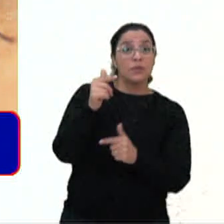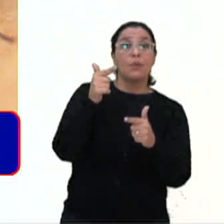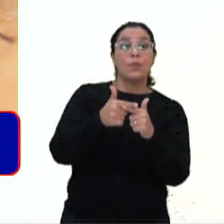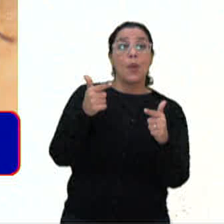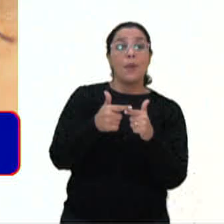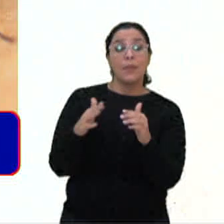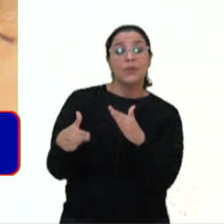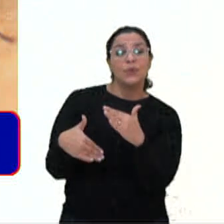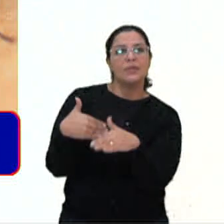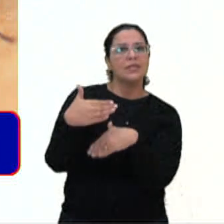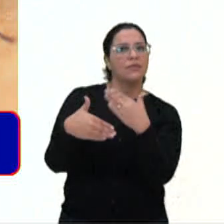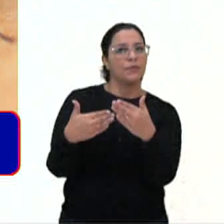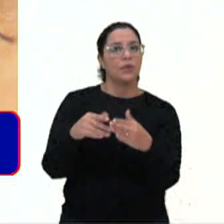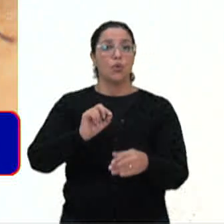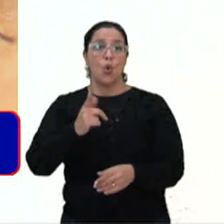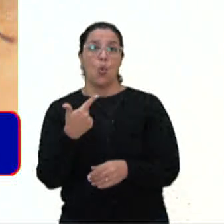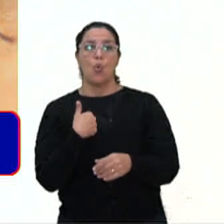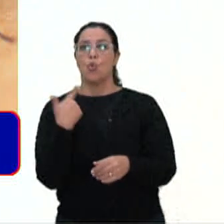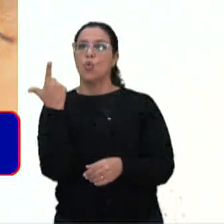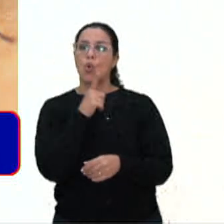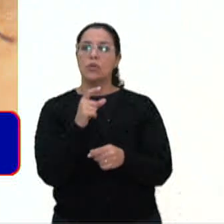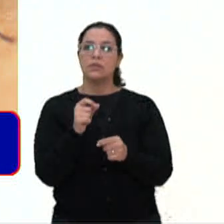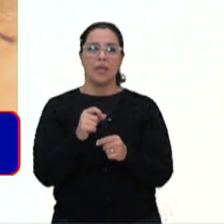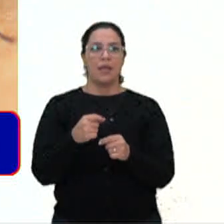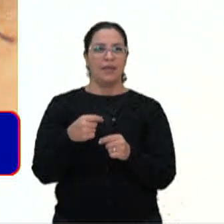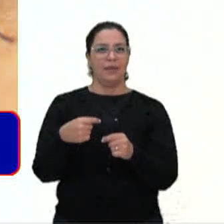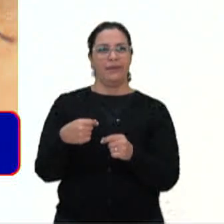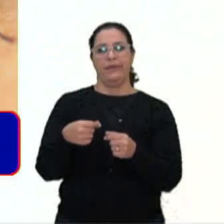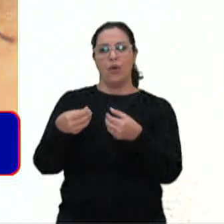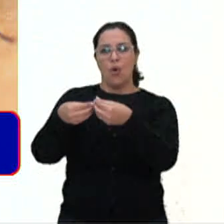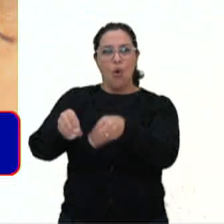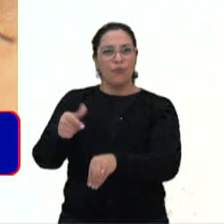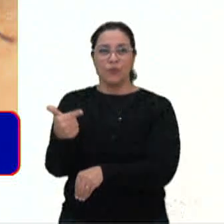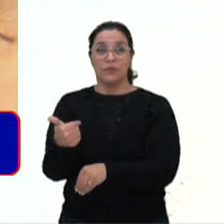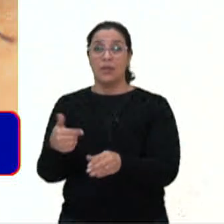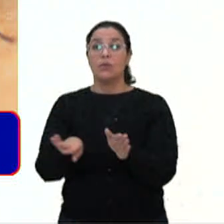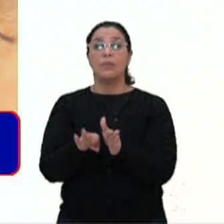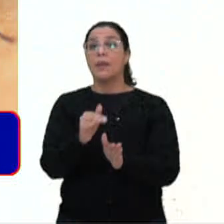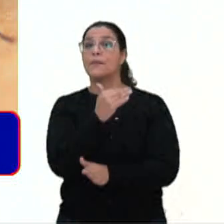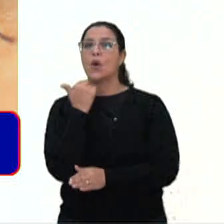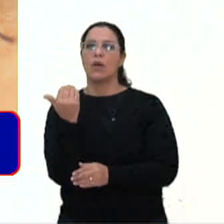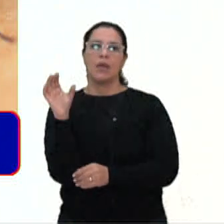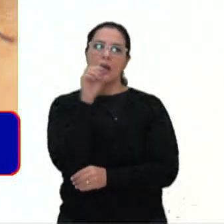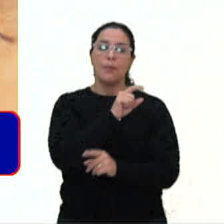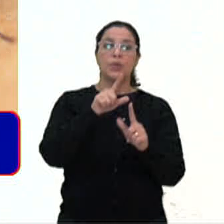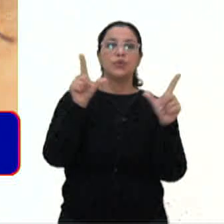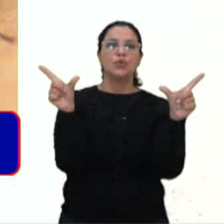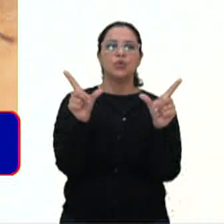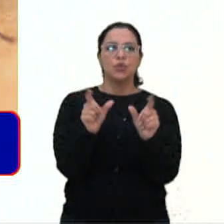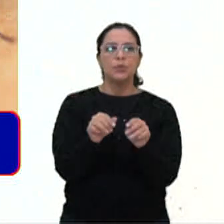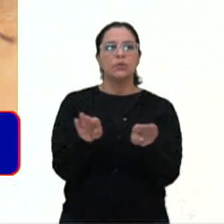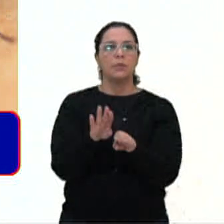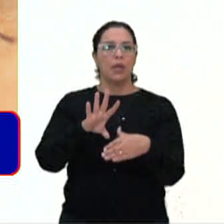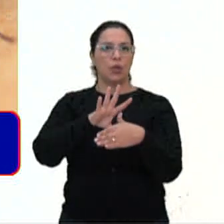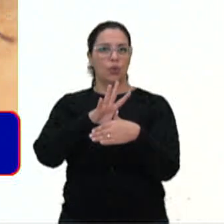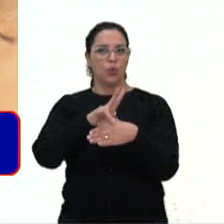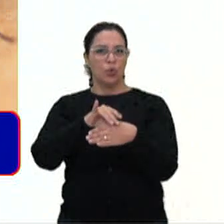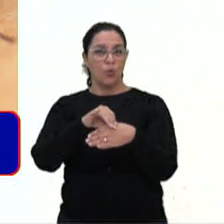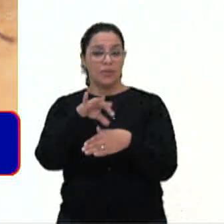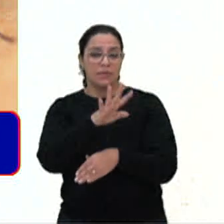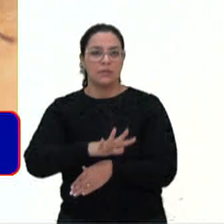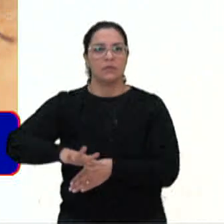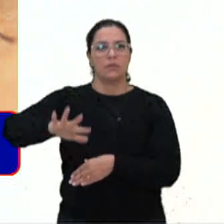no desenvolvimento dele. Ou ele não consiga reproduzir, ou não consiga chegar à fase adulta, então diminuindo a incidência dessas doenças nas